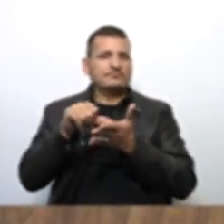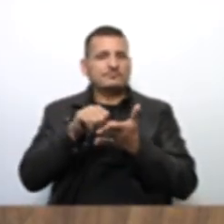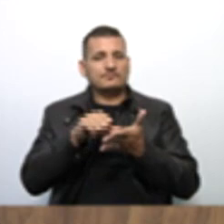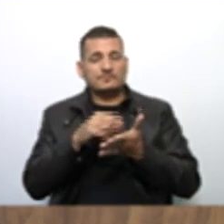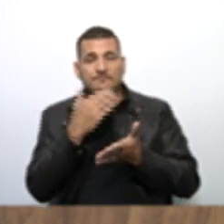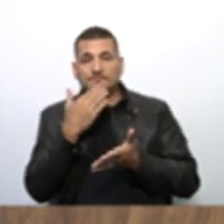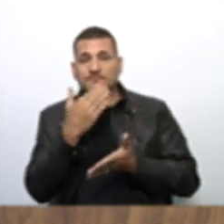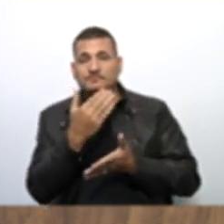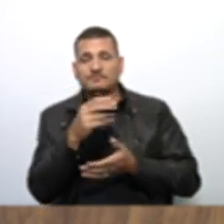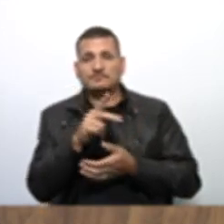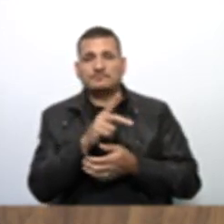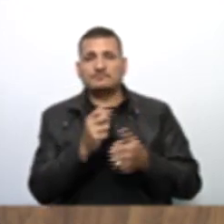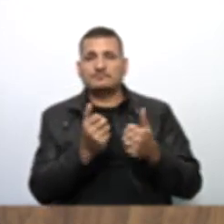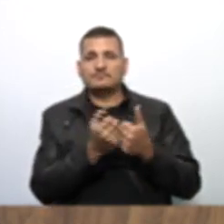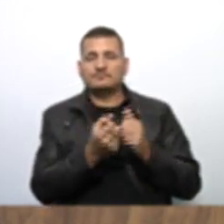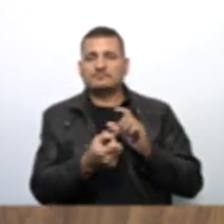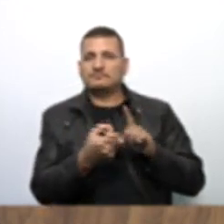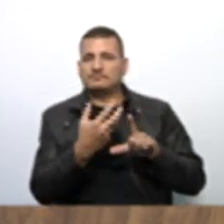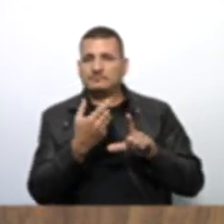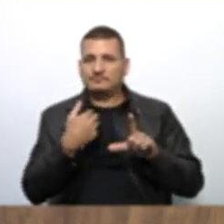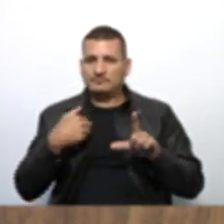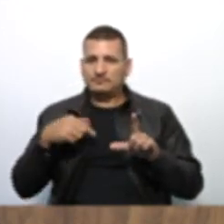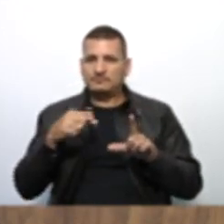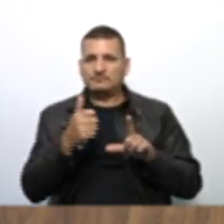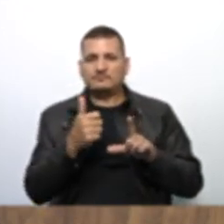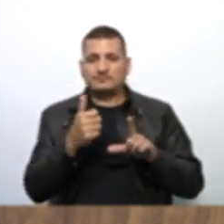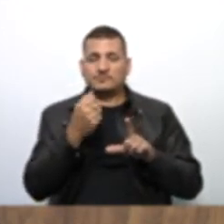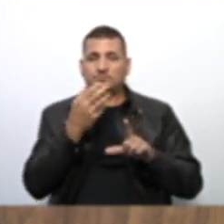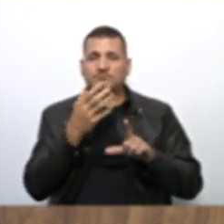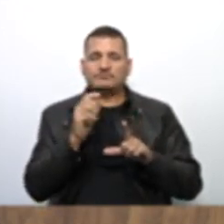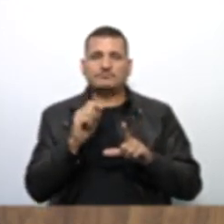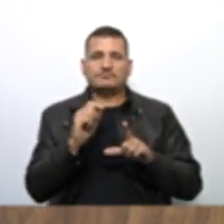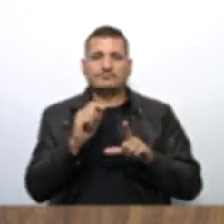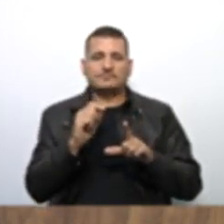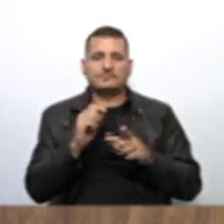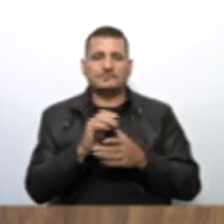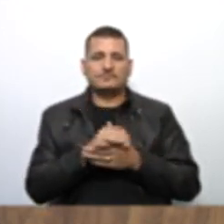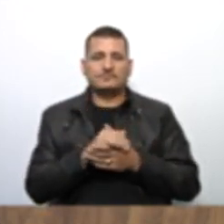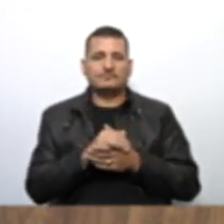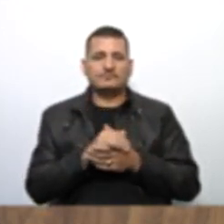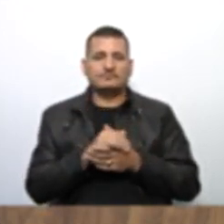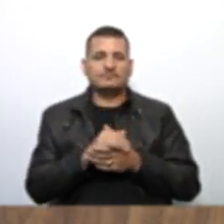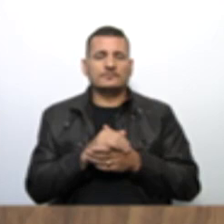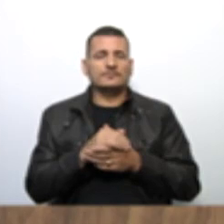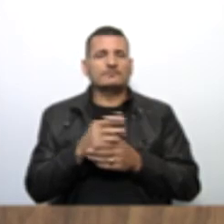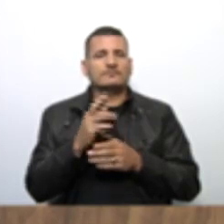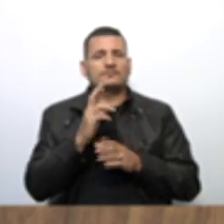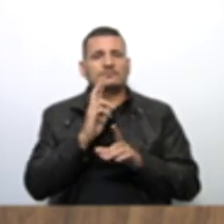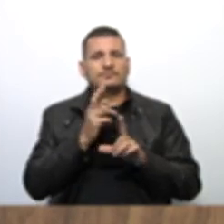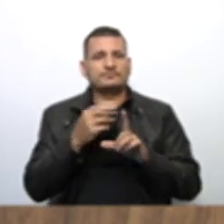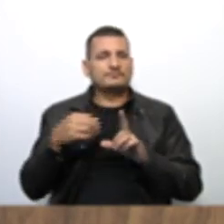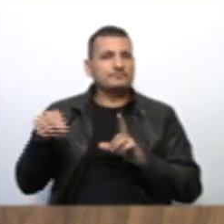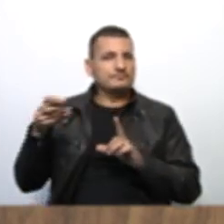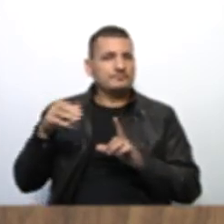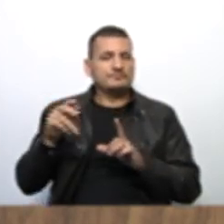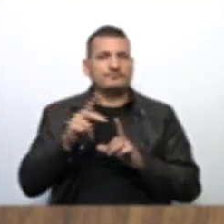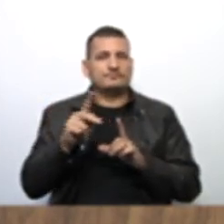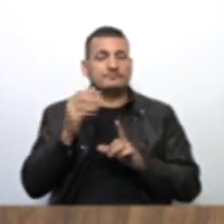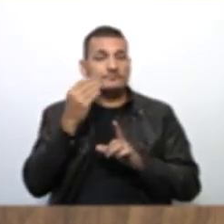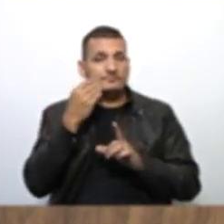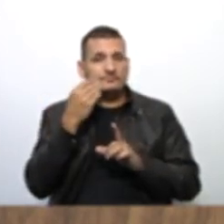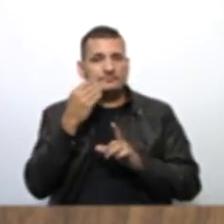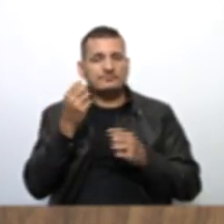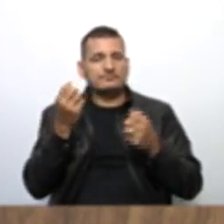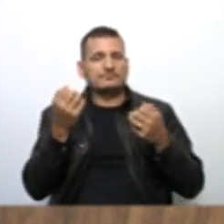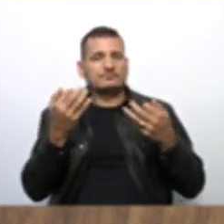tutor presencial compartilhar aqui com a gente. Bom, para que a gente possa estar passando aqui as respostas ao professor e tentando esclarecer. Às vezes